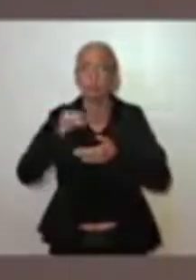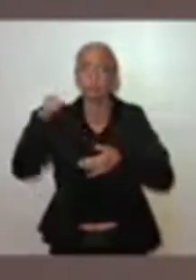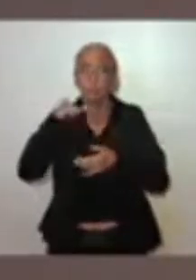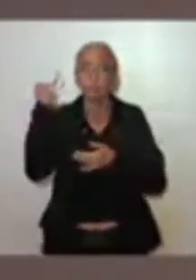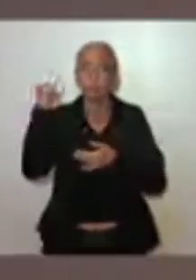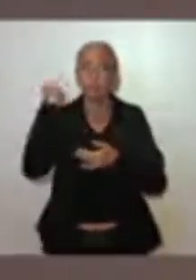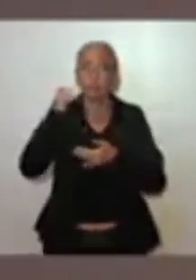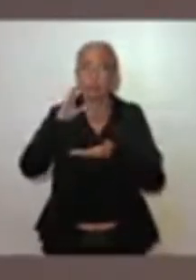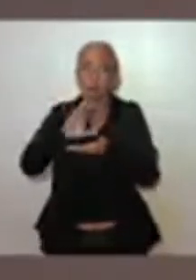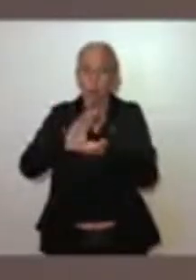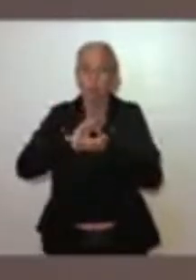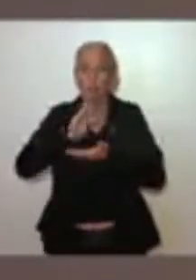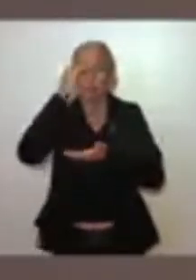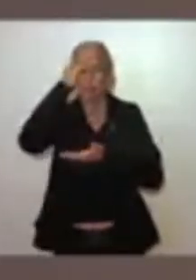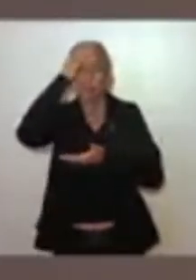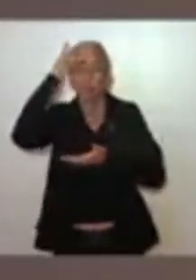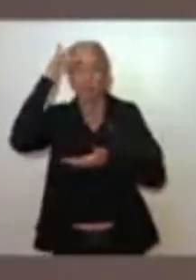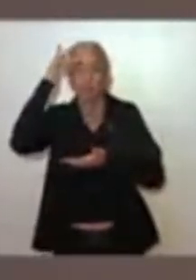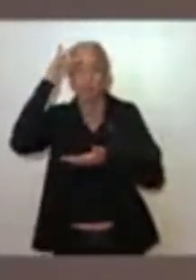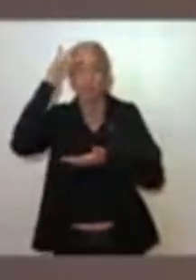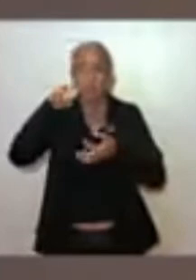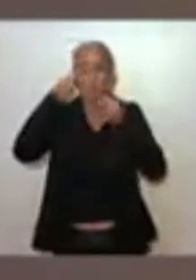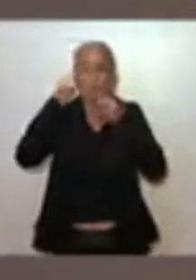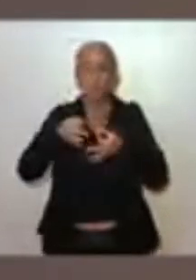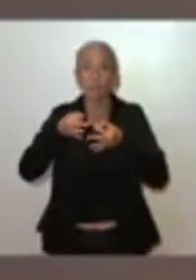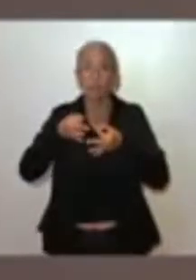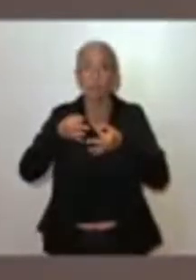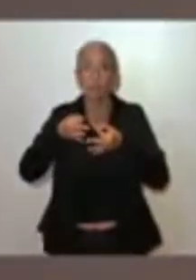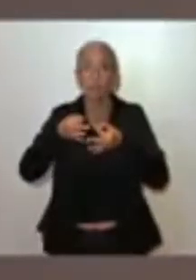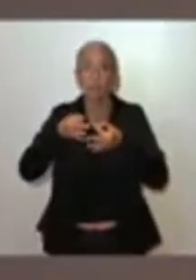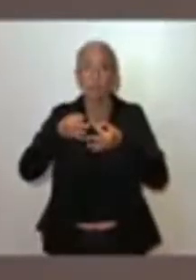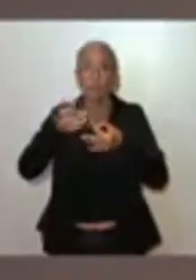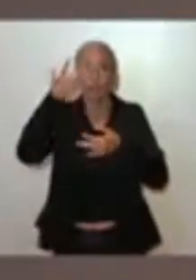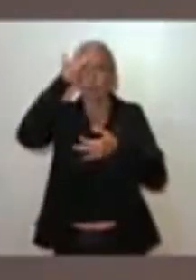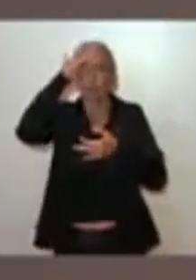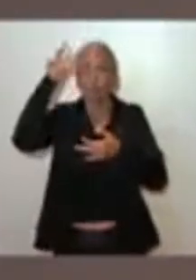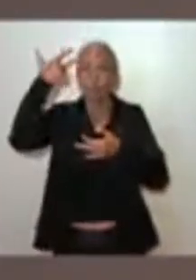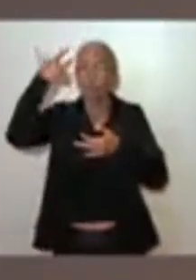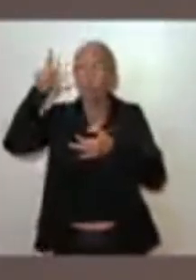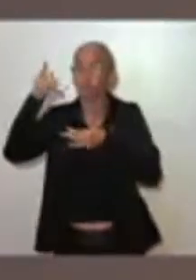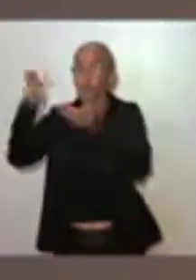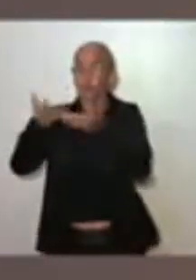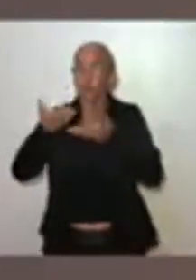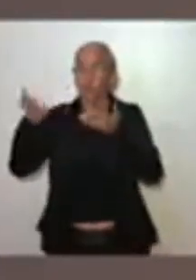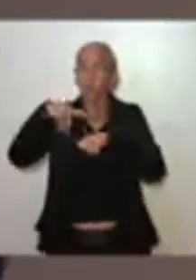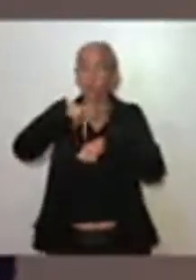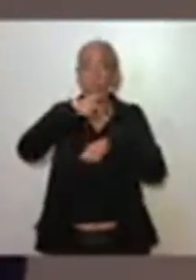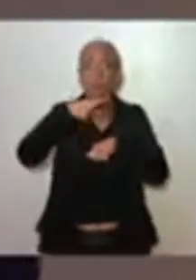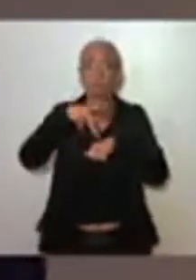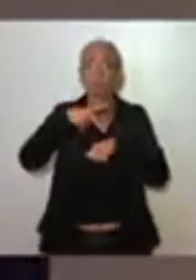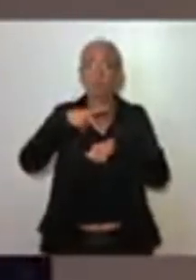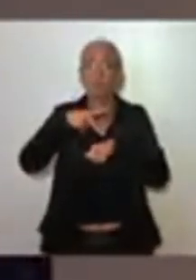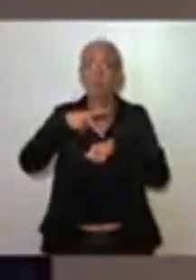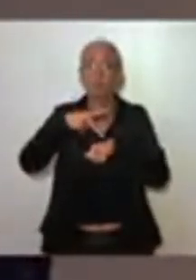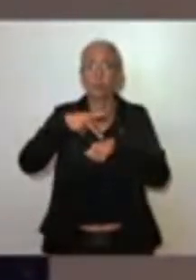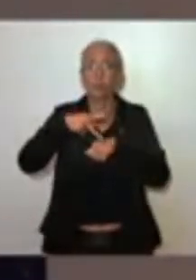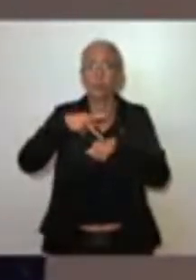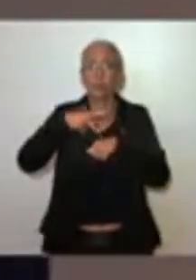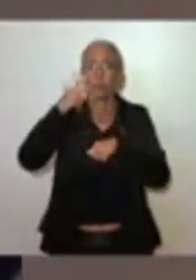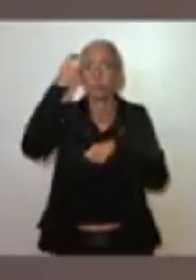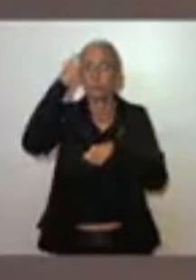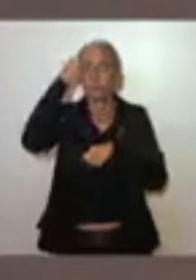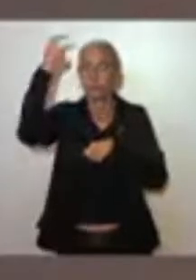investir nas pessoas qualificadas e trazer gente de fora qualificado pois o Brasil é hoje um exportador de Servos